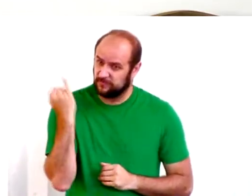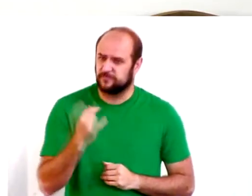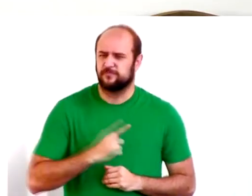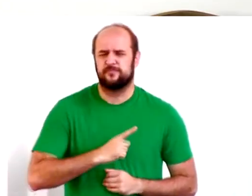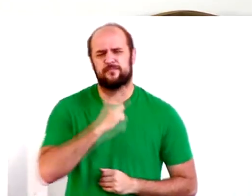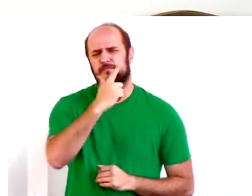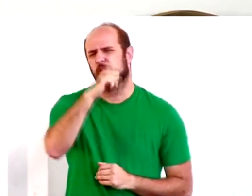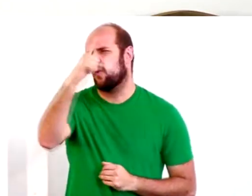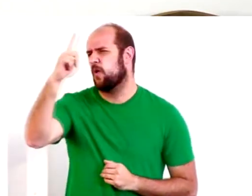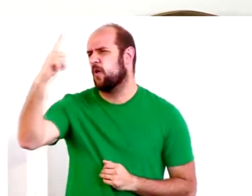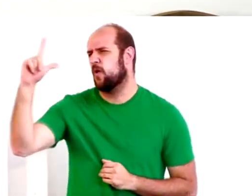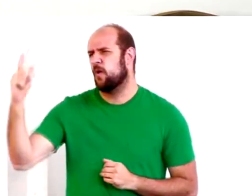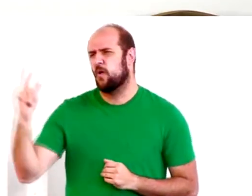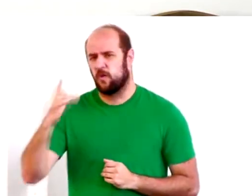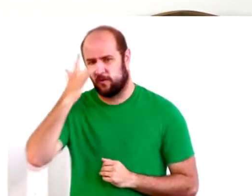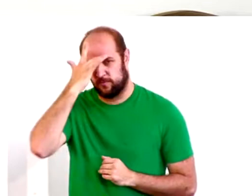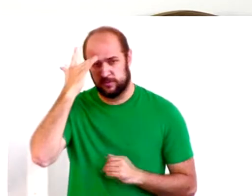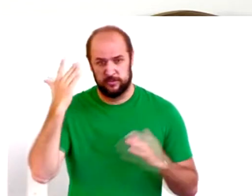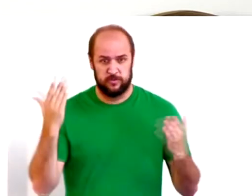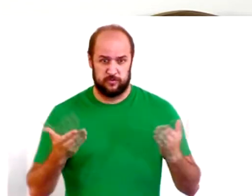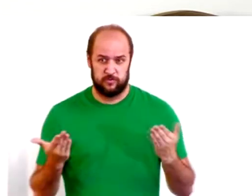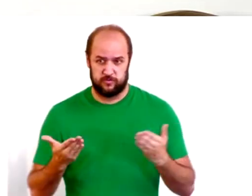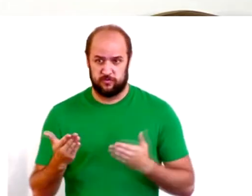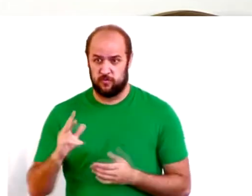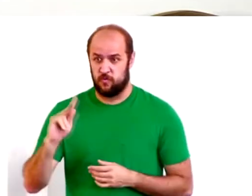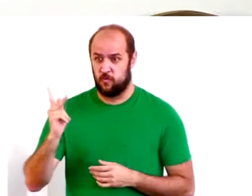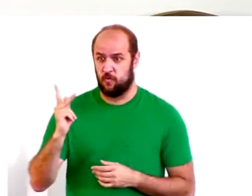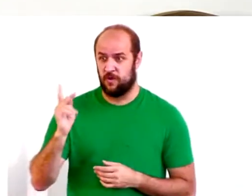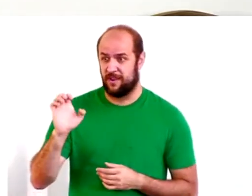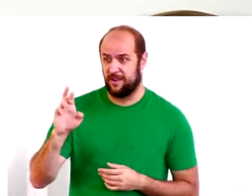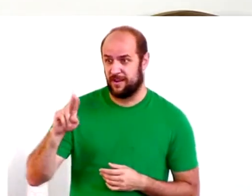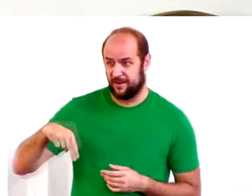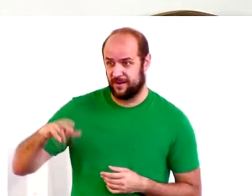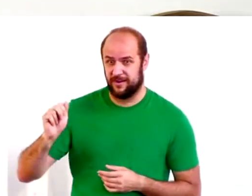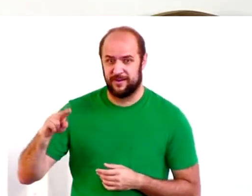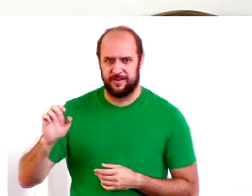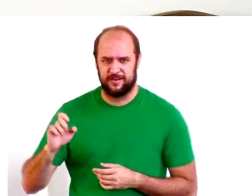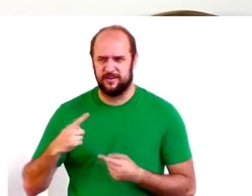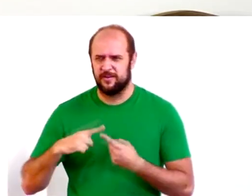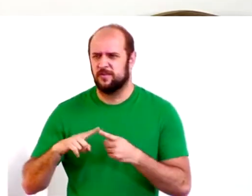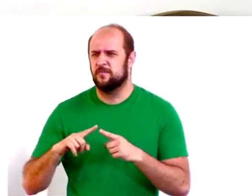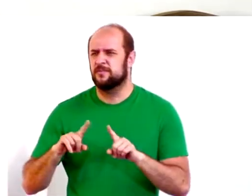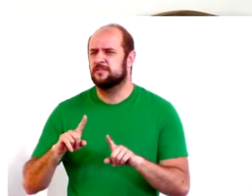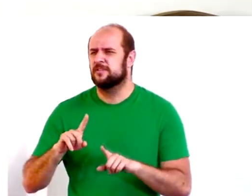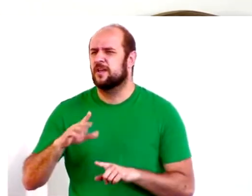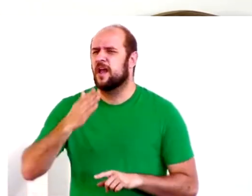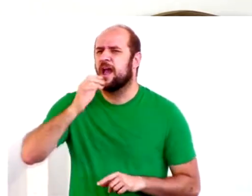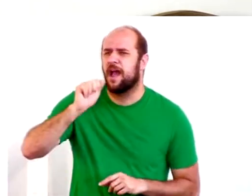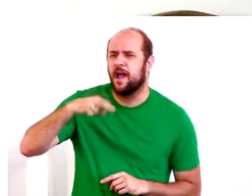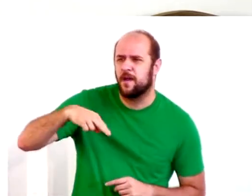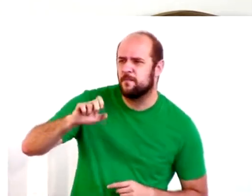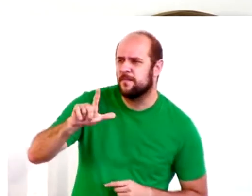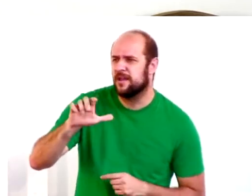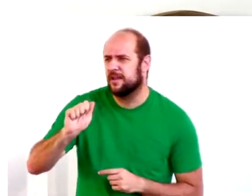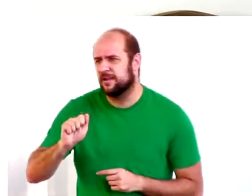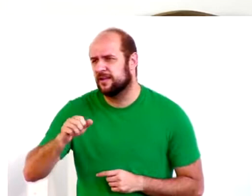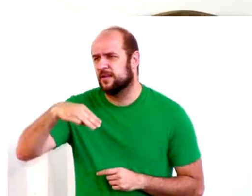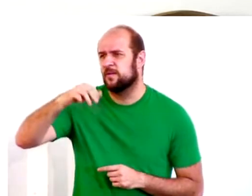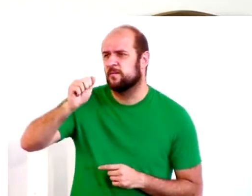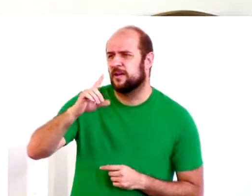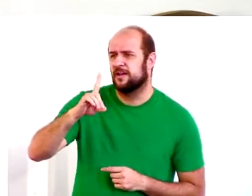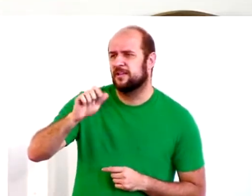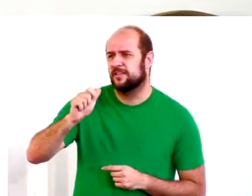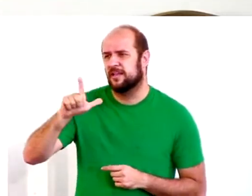casos aqui. Cito hoje o presbítero Hernani, mas poderia citar muitos outros, Dona Amélia, Dona Madalena,